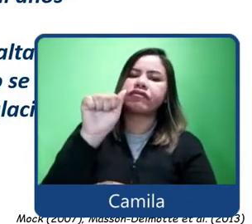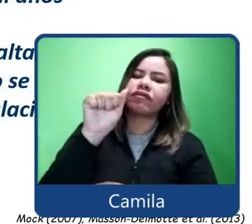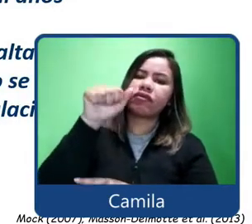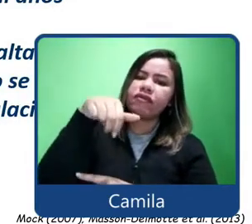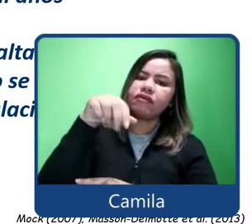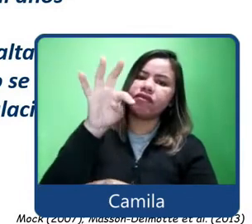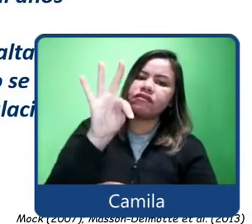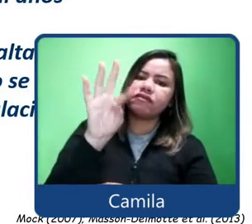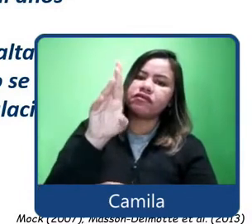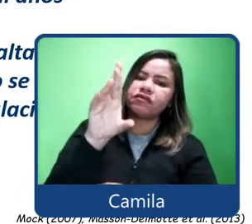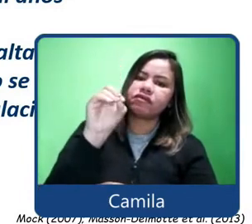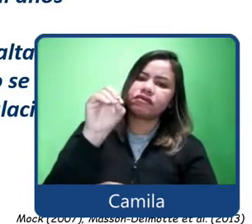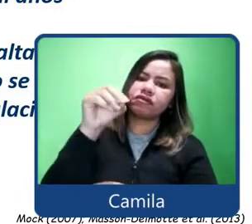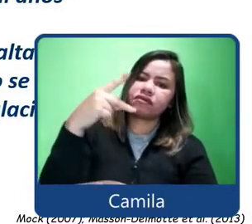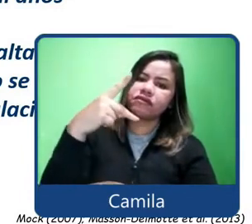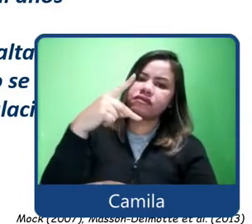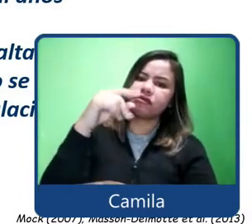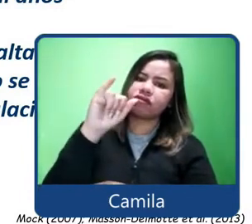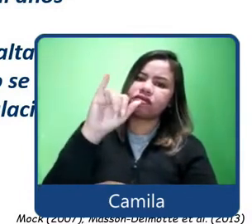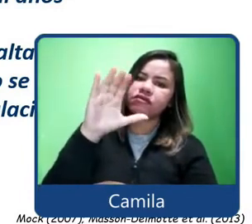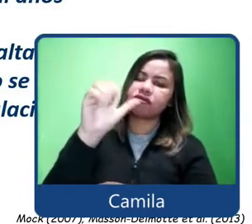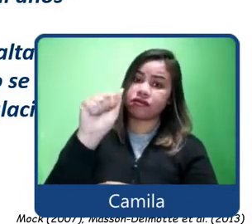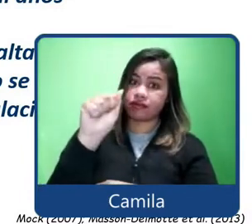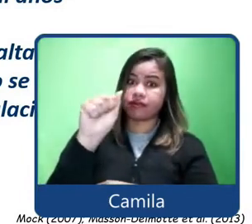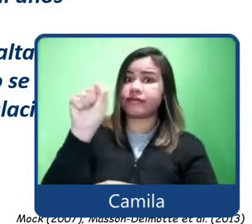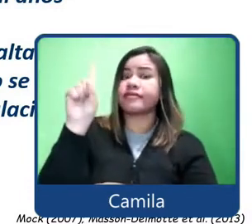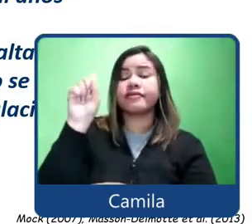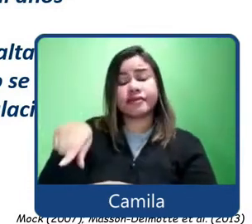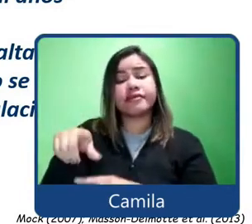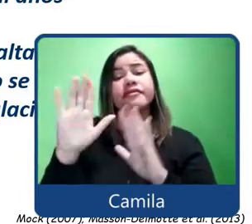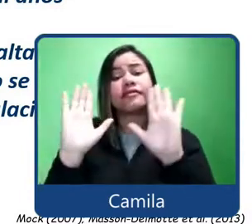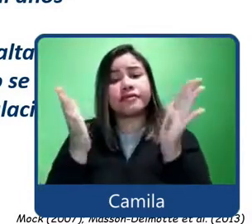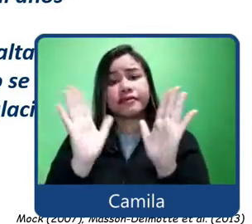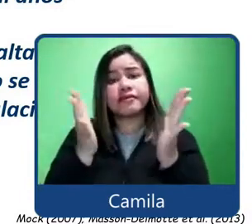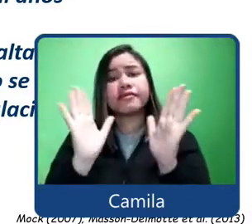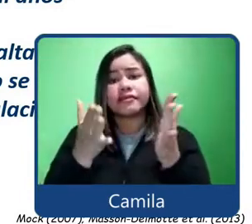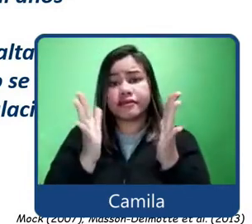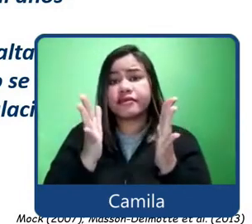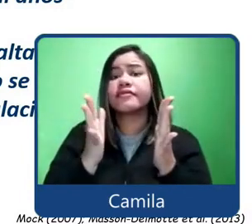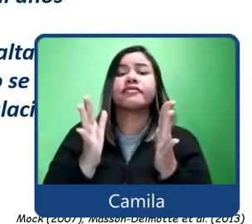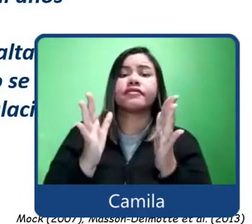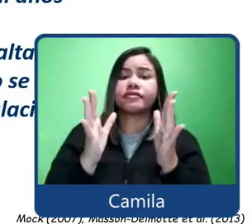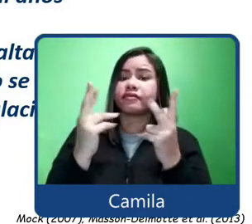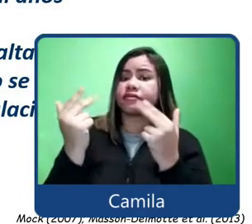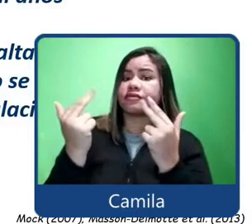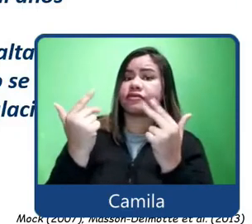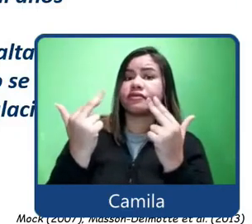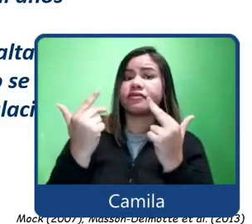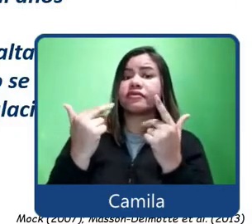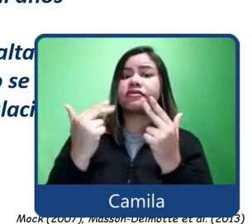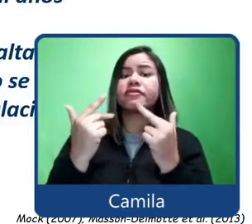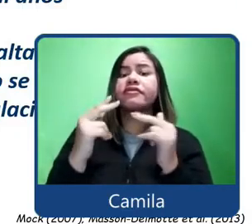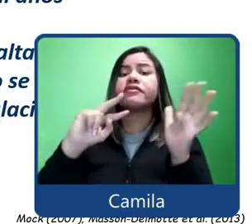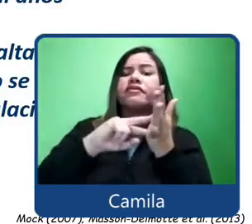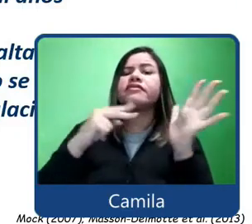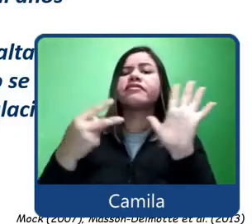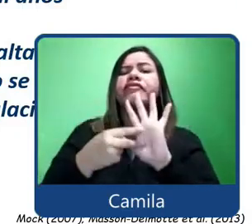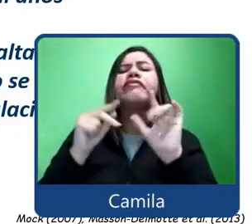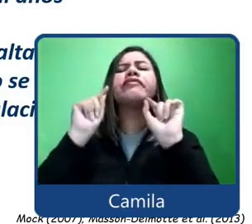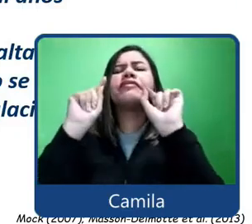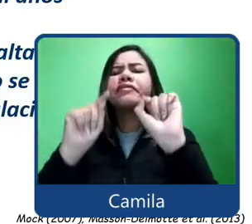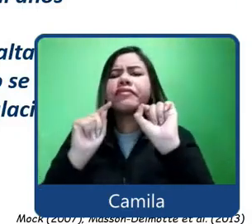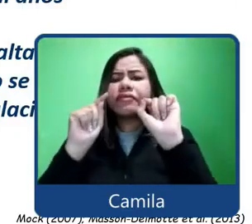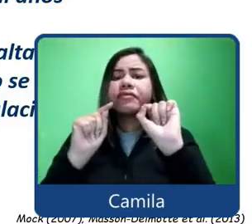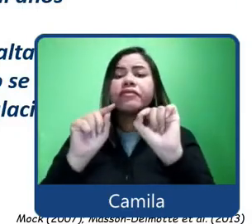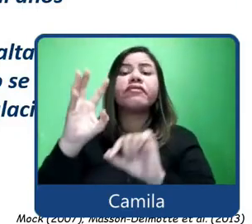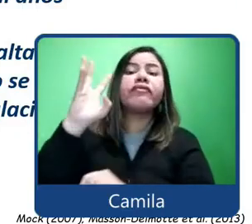ela já tem a dimensão, a magnitude similar a essa daqui. Ou seja, o sistema climático é